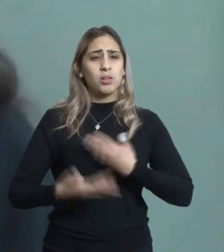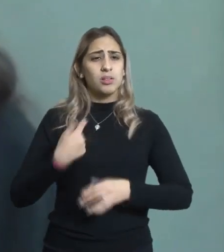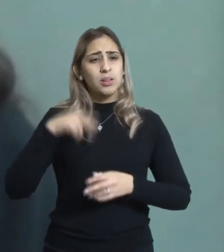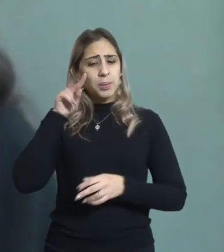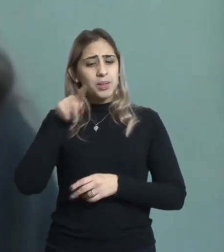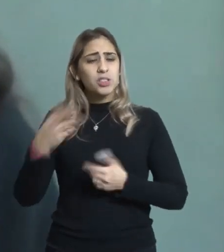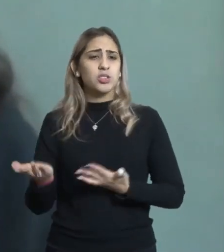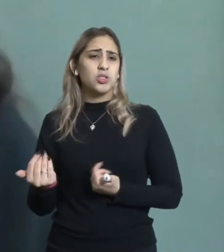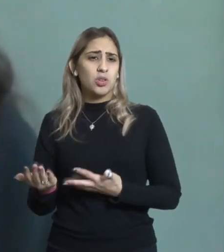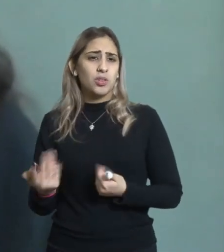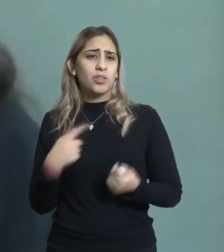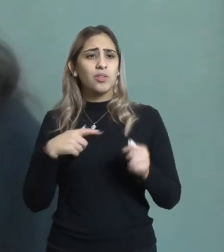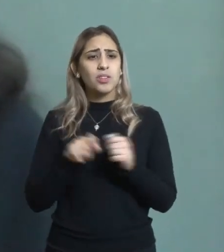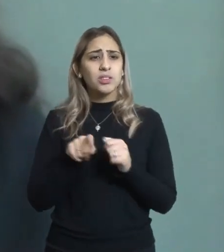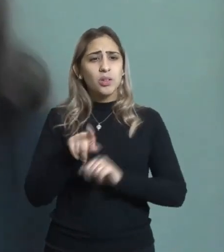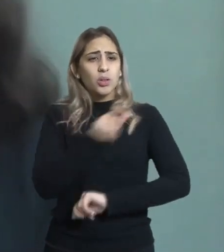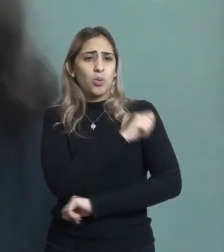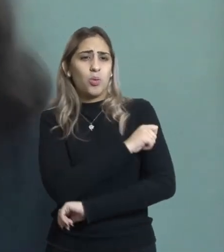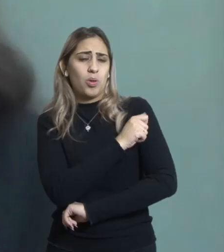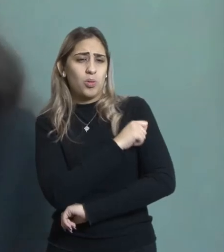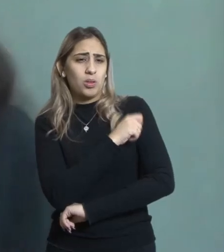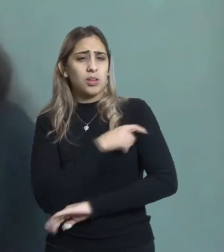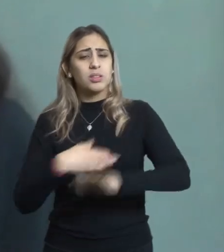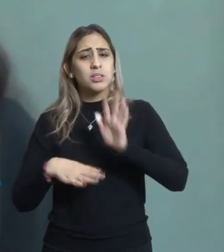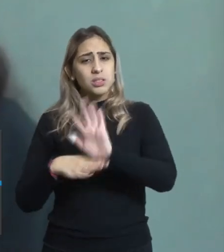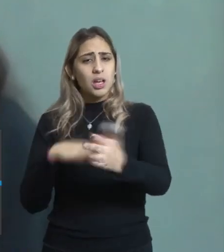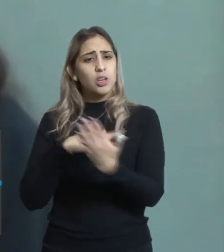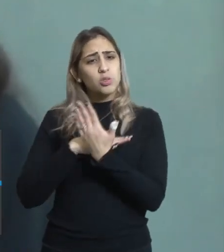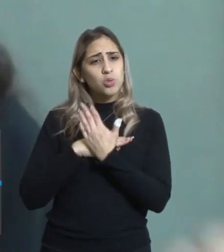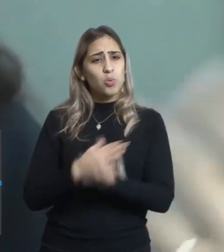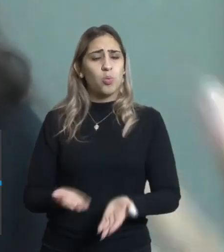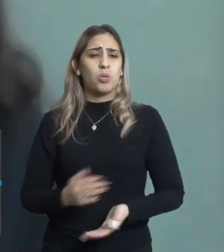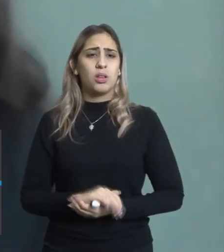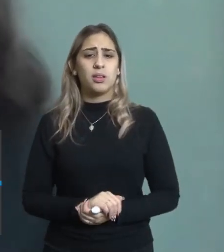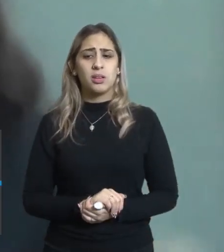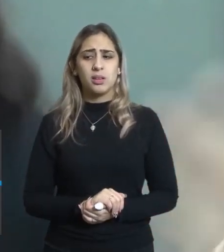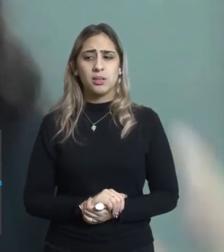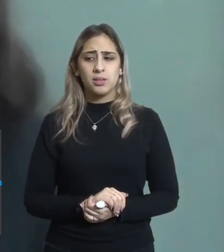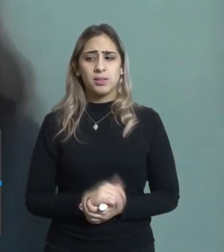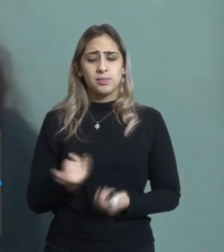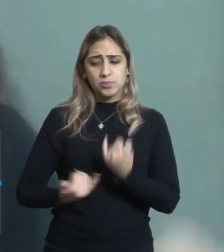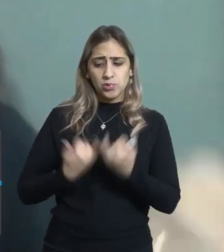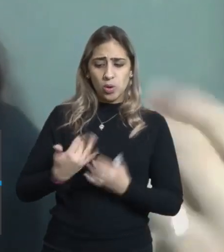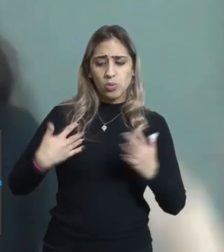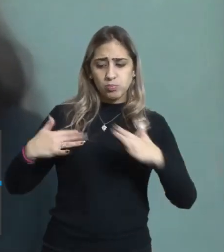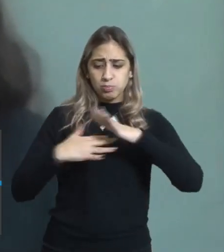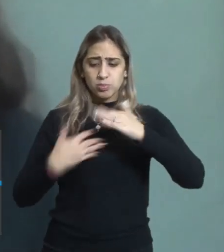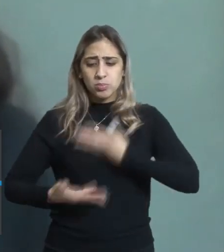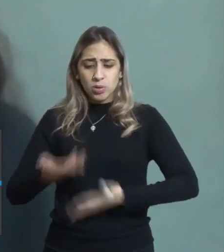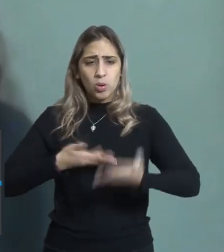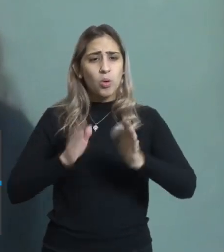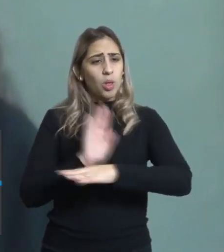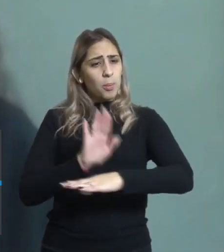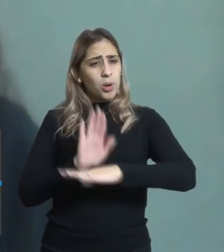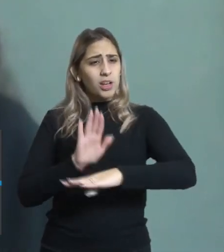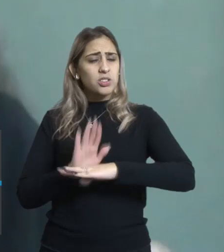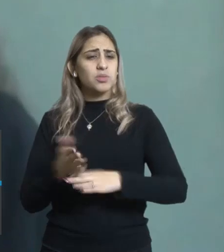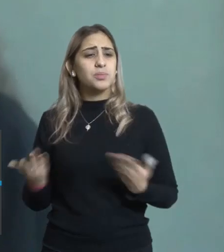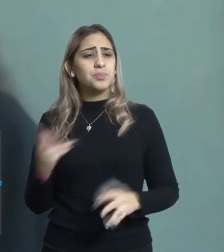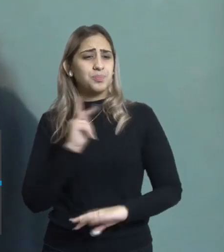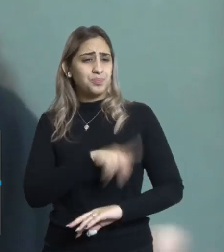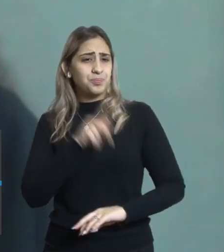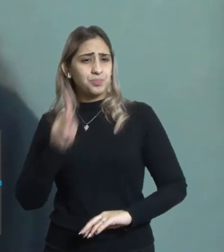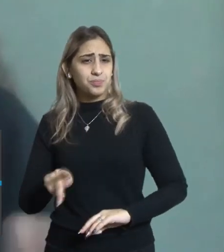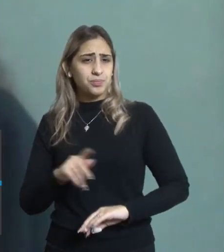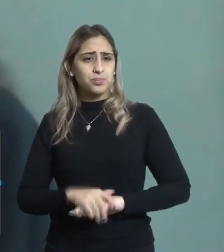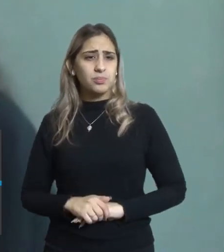jogos também, fazer com que os alunos se ajudem, participem com jogos interativos, colaborativos. Então, o professor ele